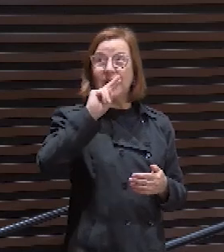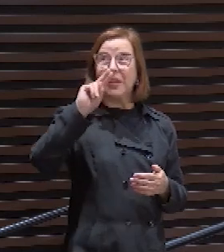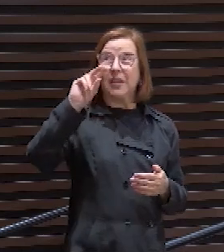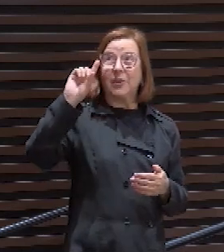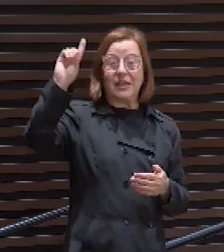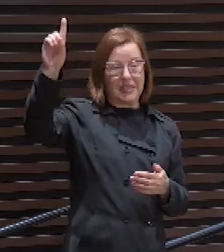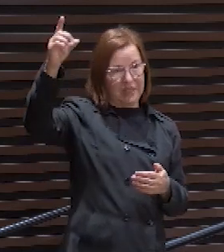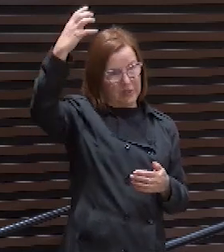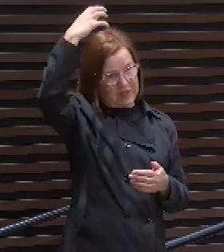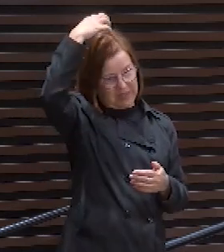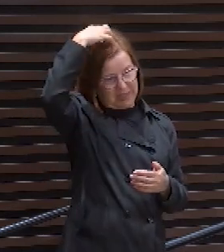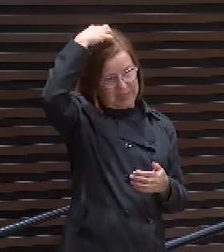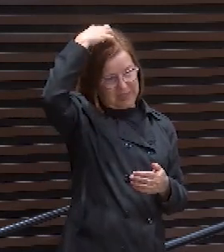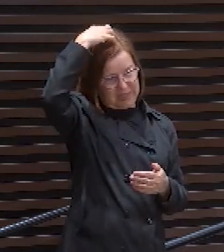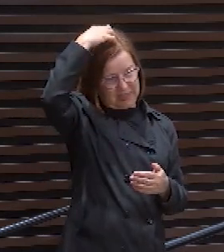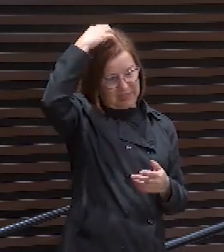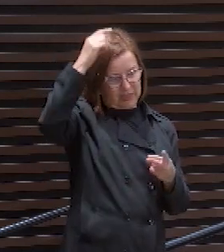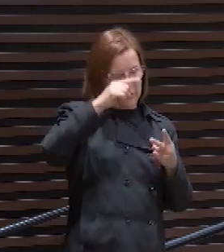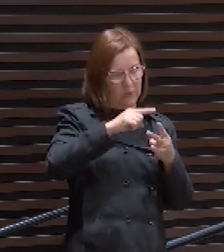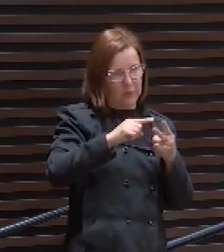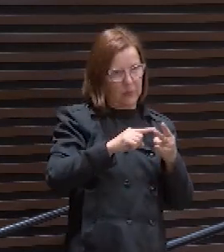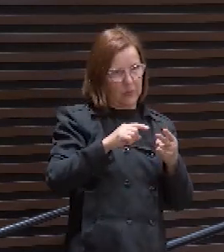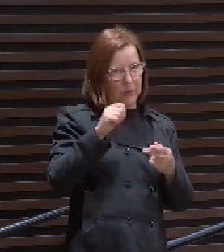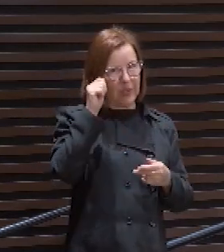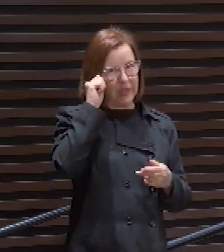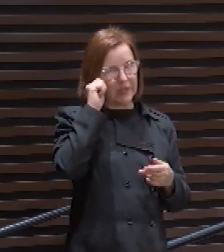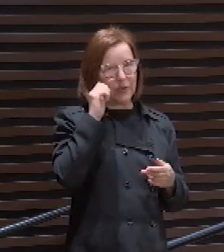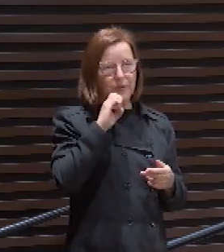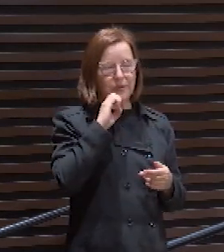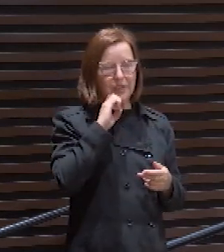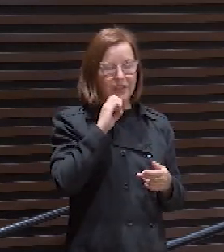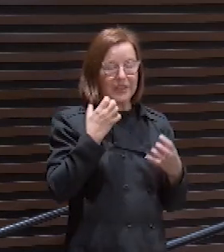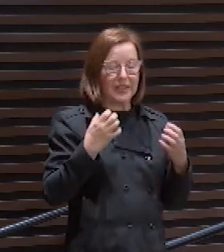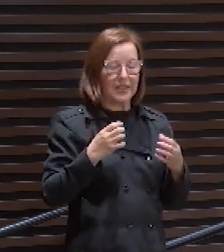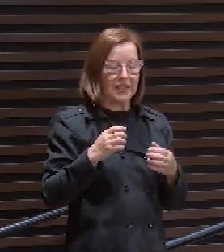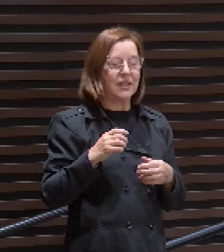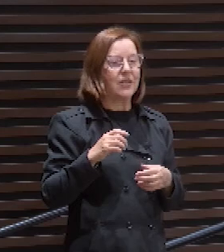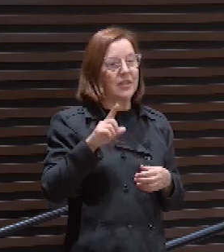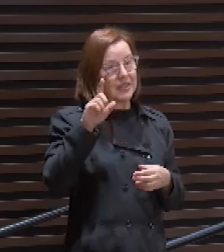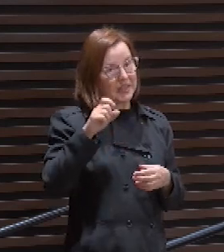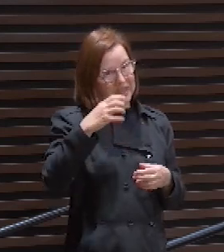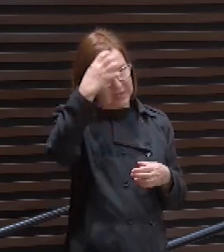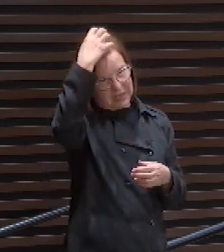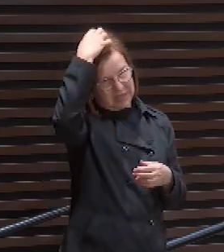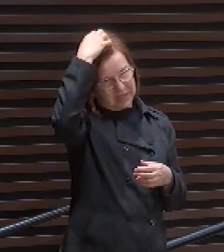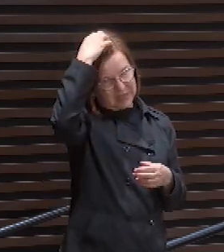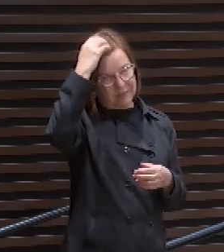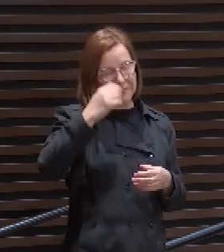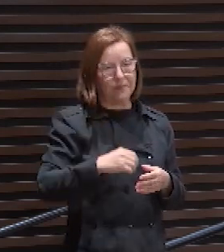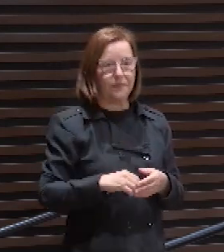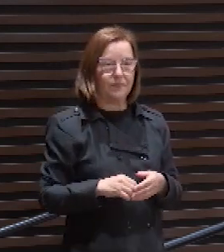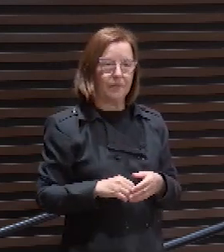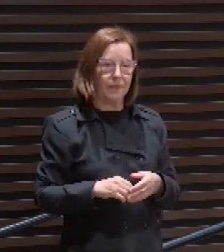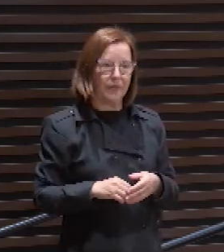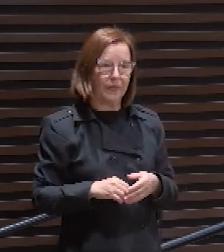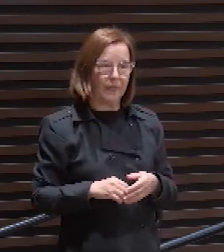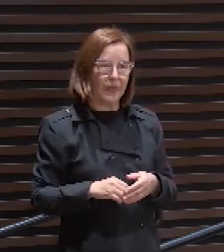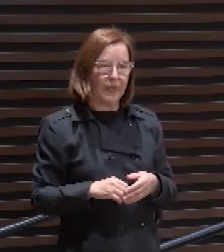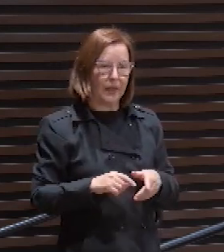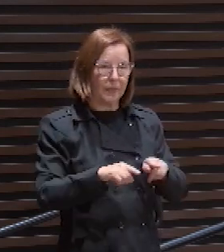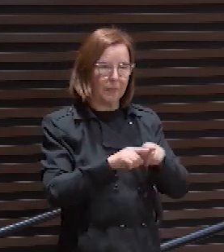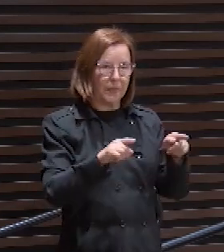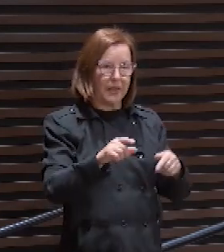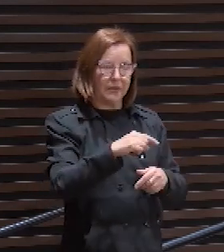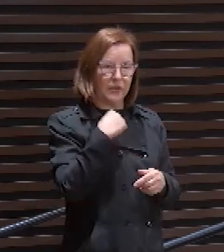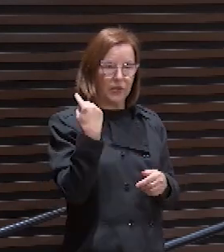Deus. E infelizmente, porque somos a semente de Adão, nós também somos assim. Porém, irmãos, nós não somos o